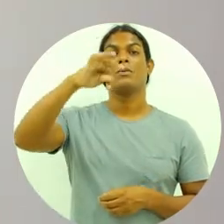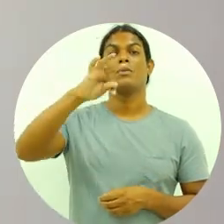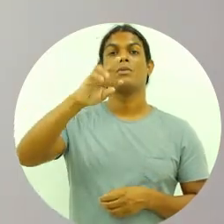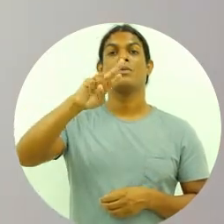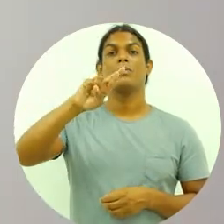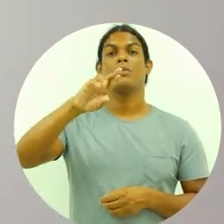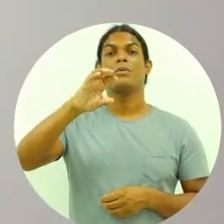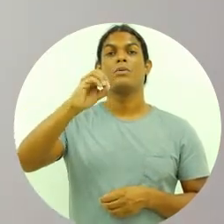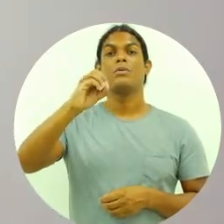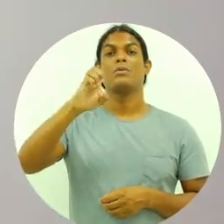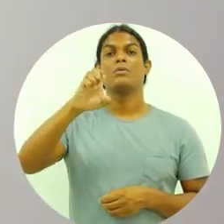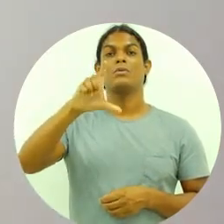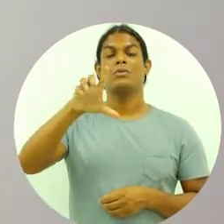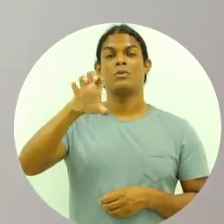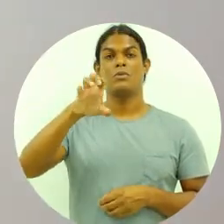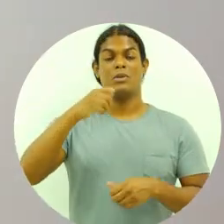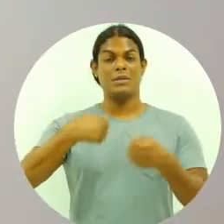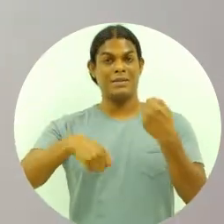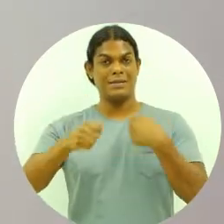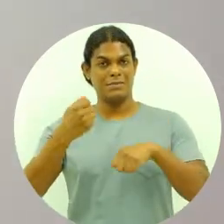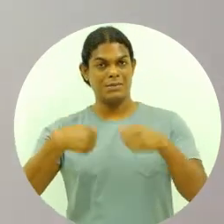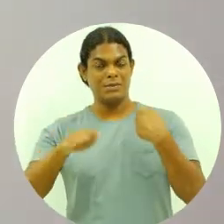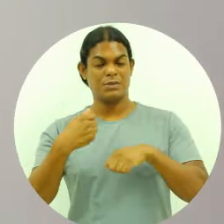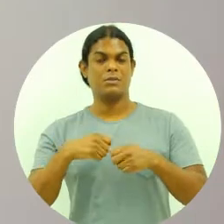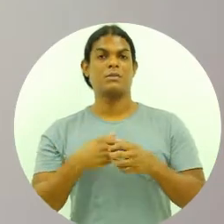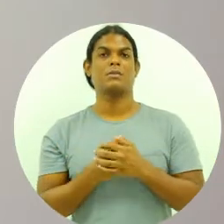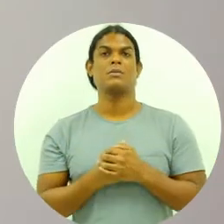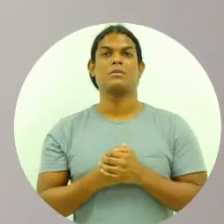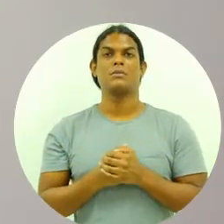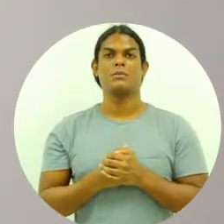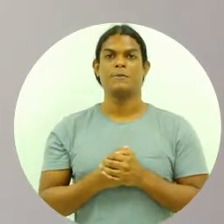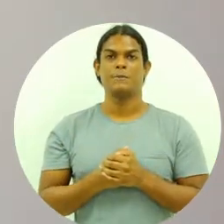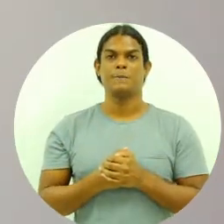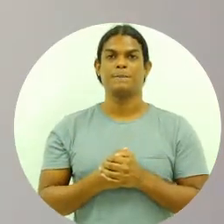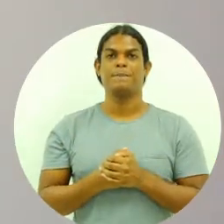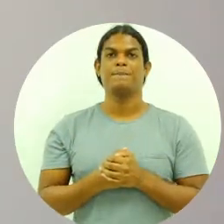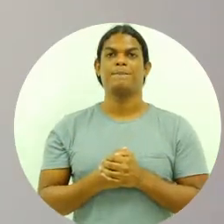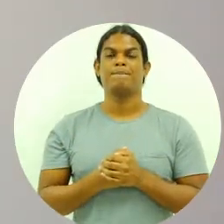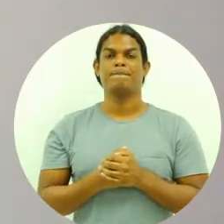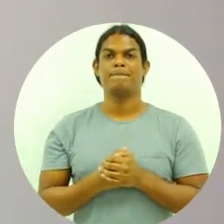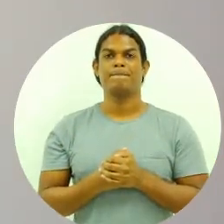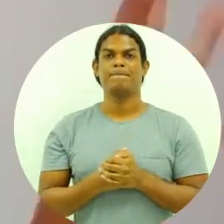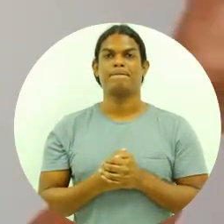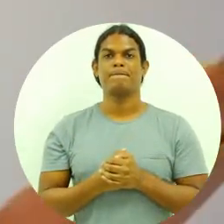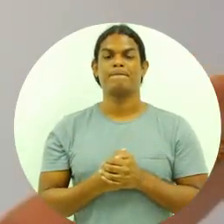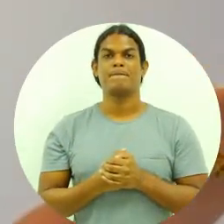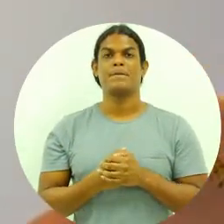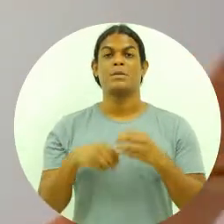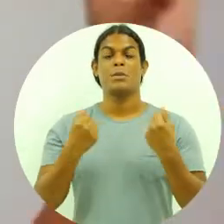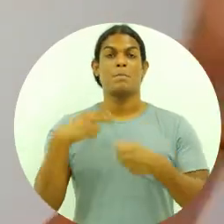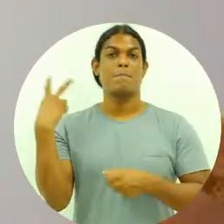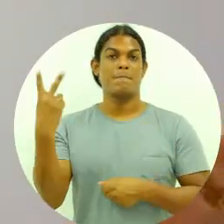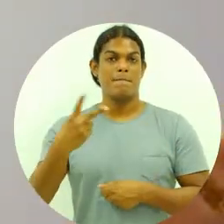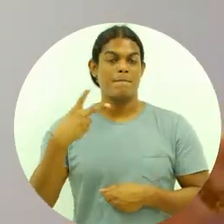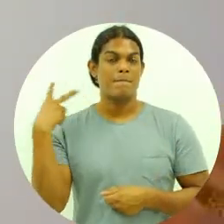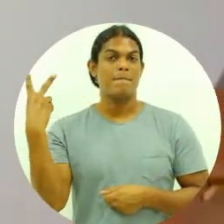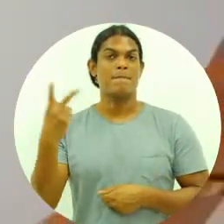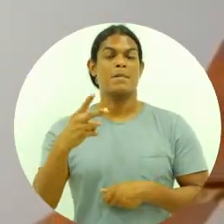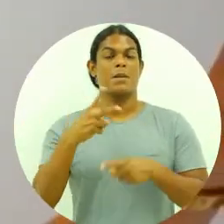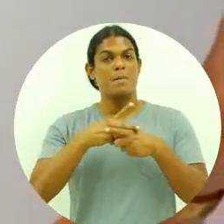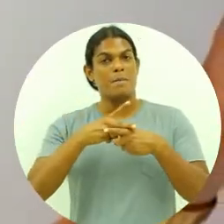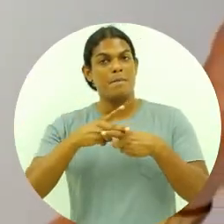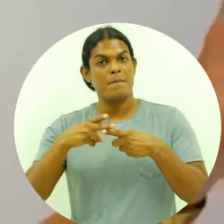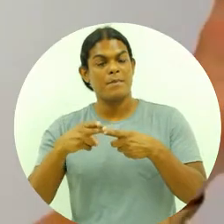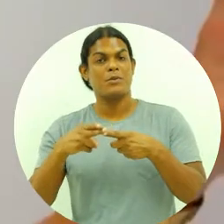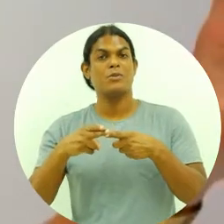administração. Os atos da administração pública poderão ser validados pelo Poder Judiciário, que é um poder diferente, Aqui é executivo, direito